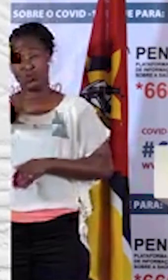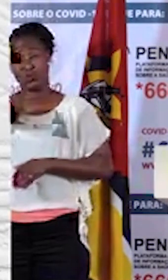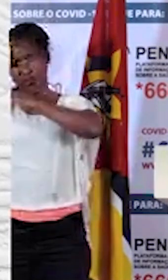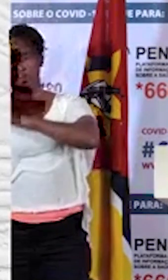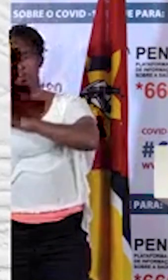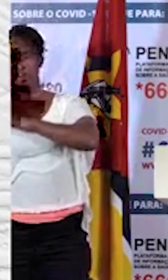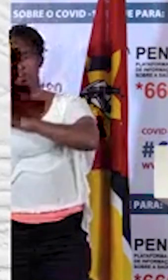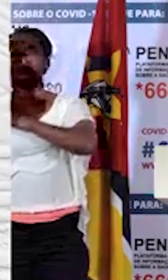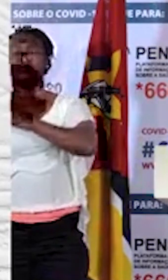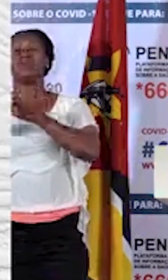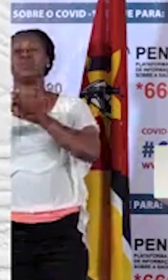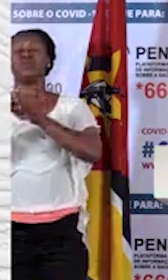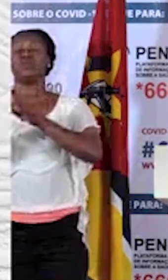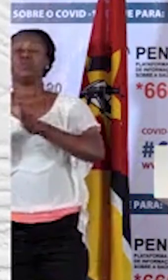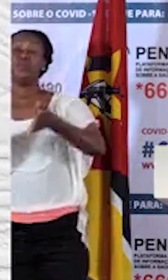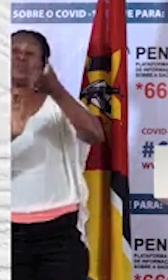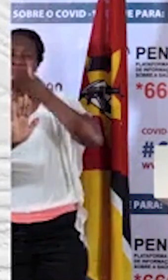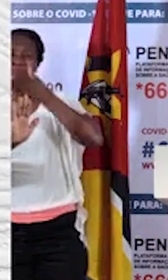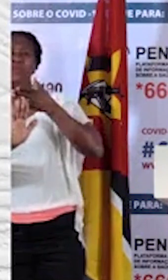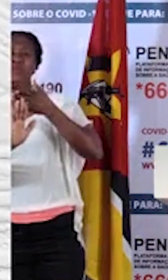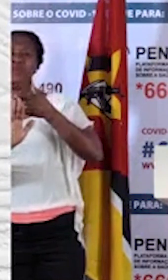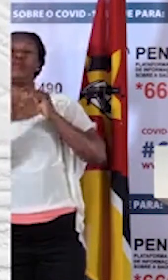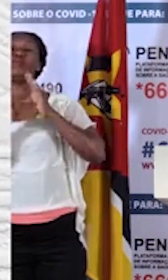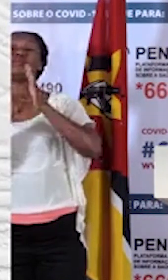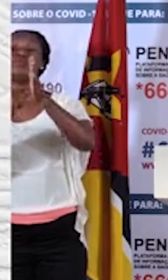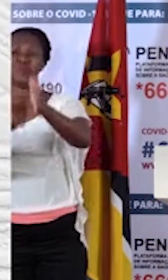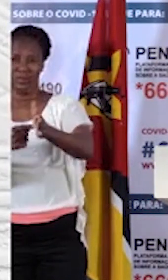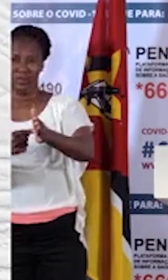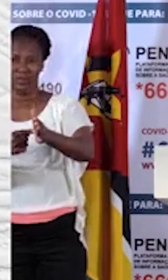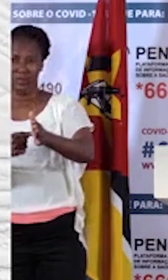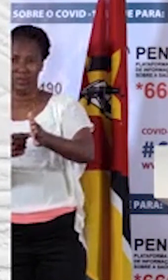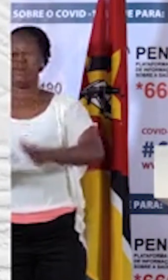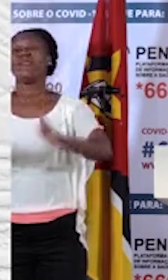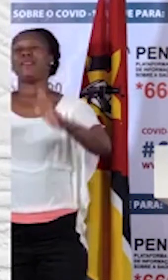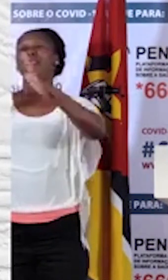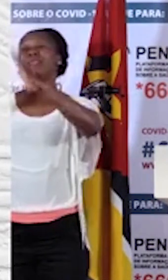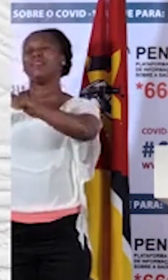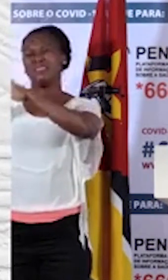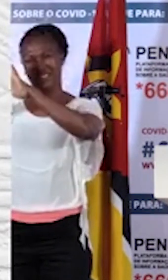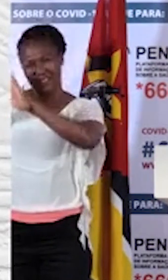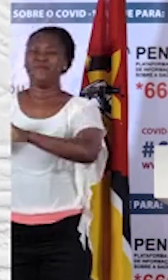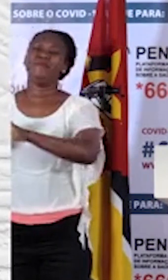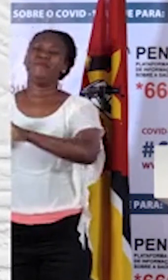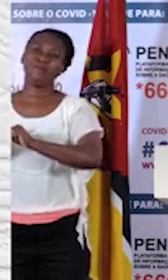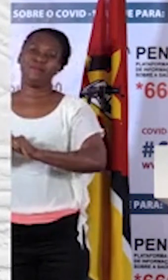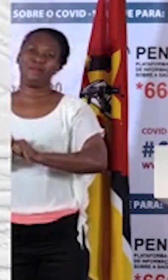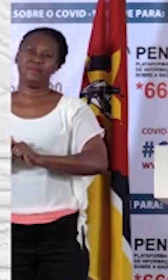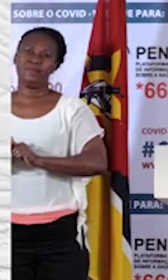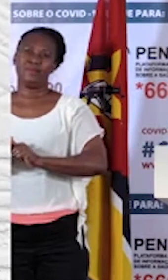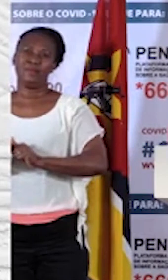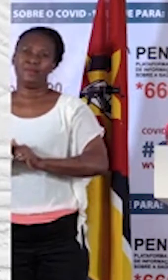de prevenção, tais como ficar em casa.